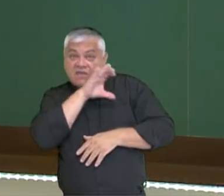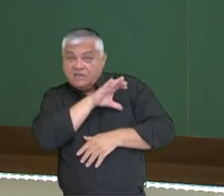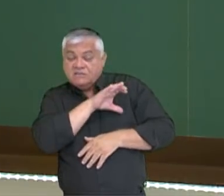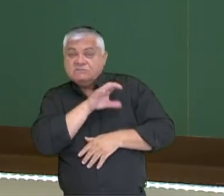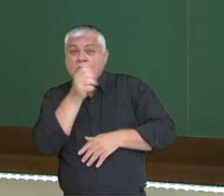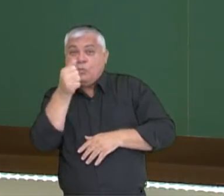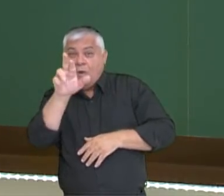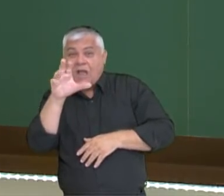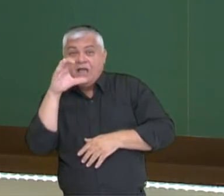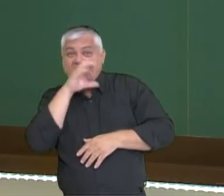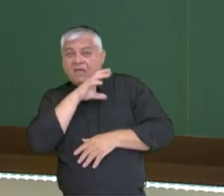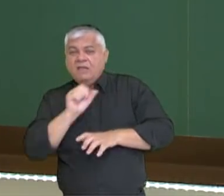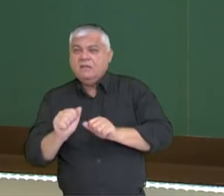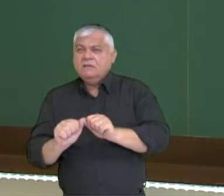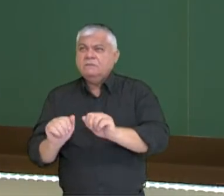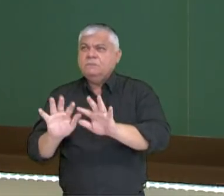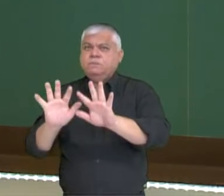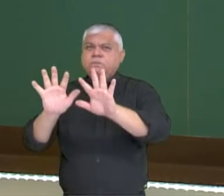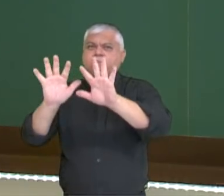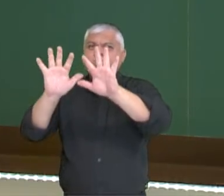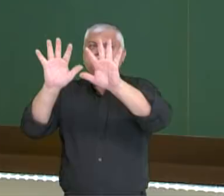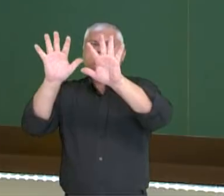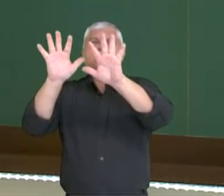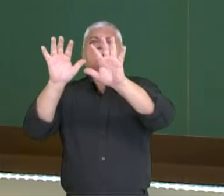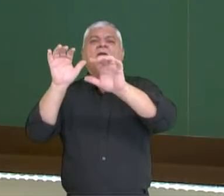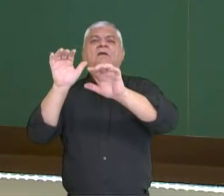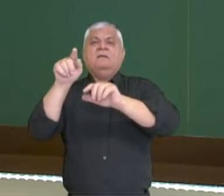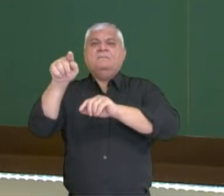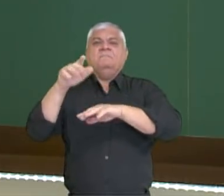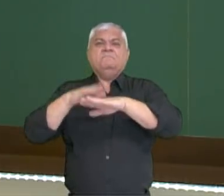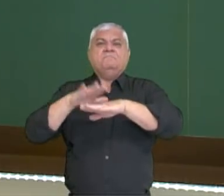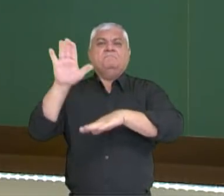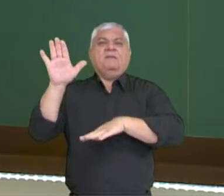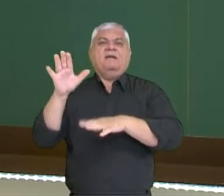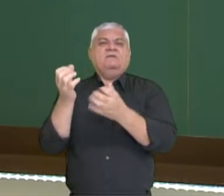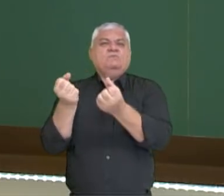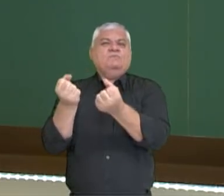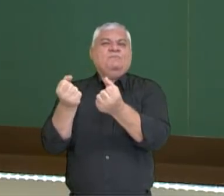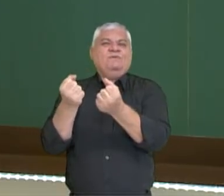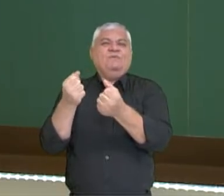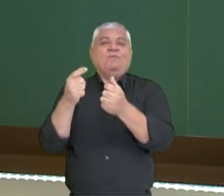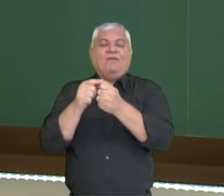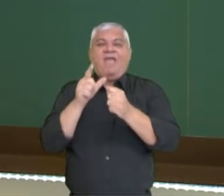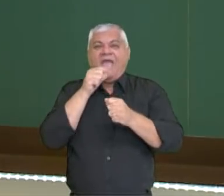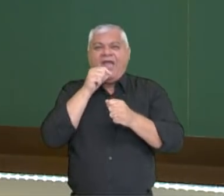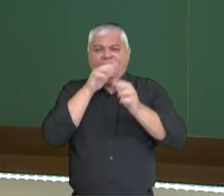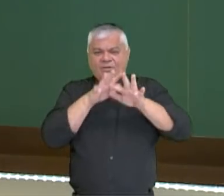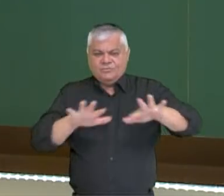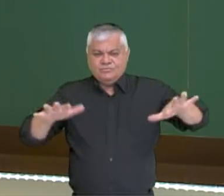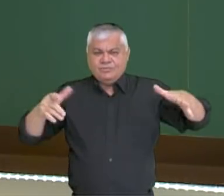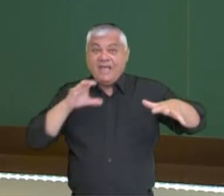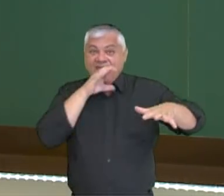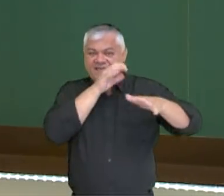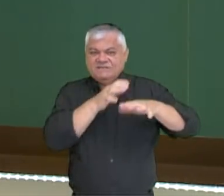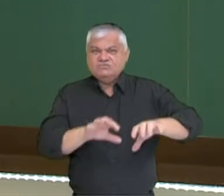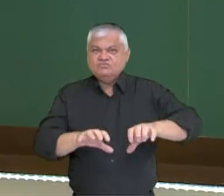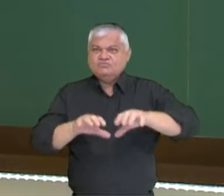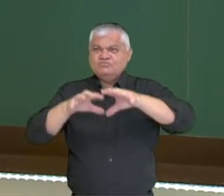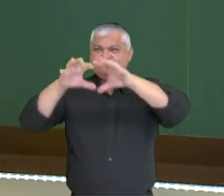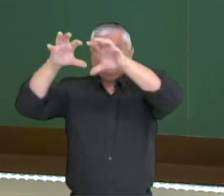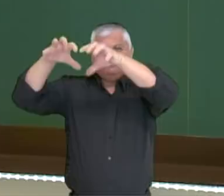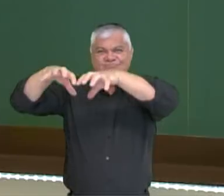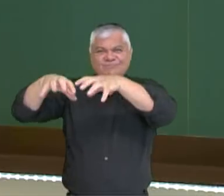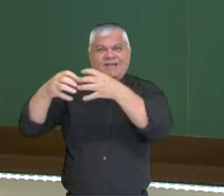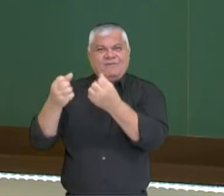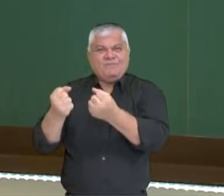a água evapora mais rápido e torna aquele lugar mais úmido. Isso é a influência das correntes marítimas,